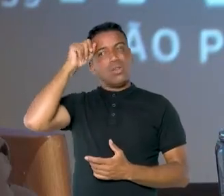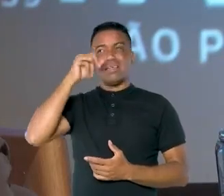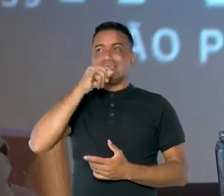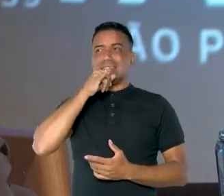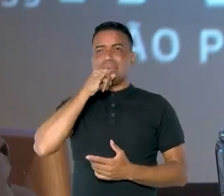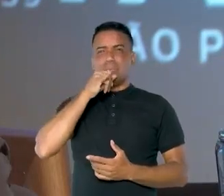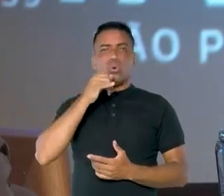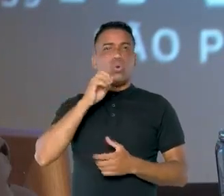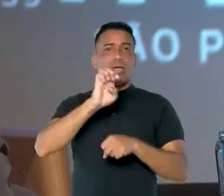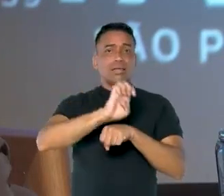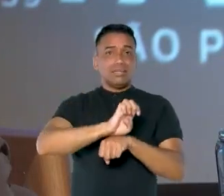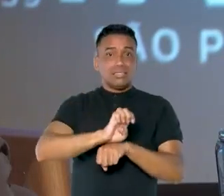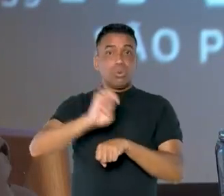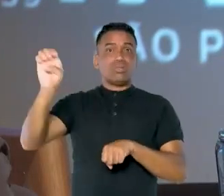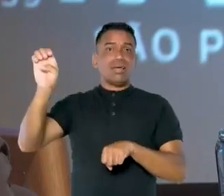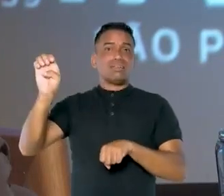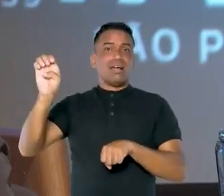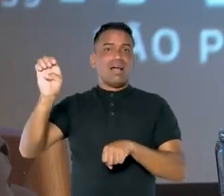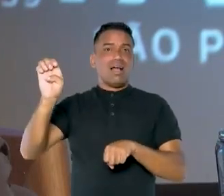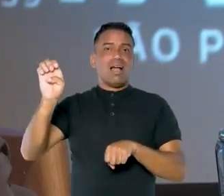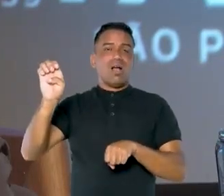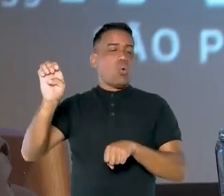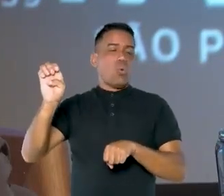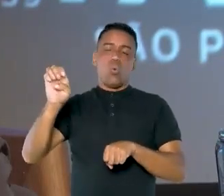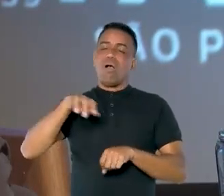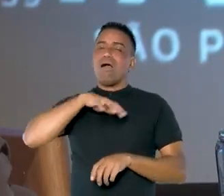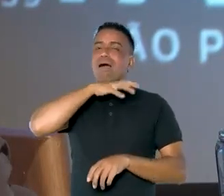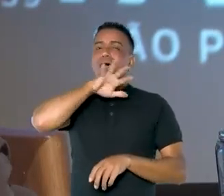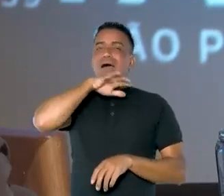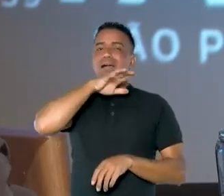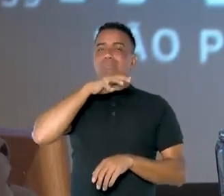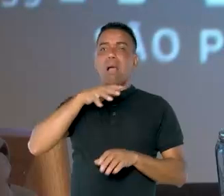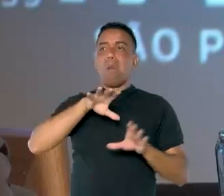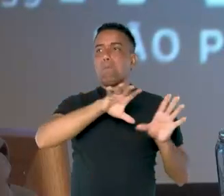a exportação ilegal de animais,